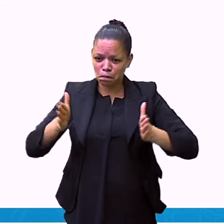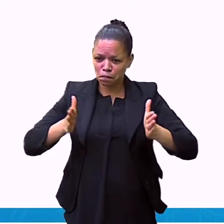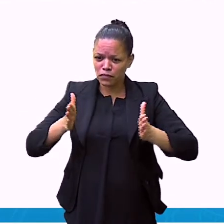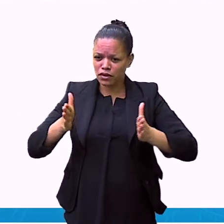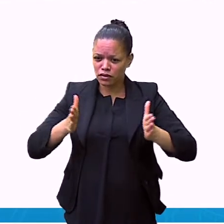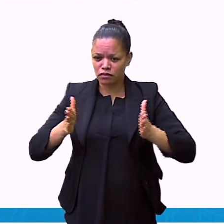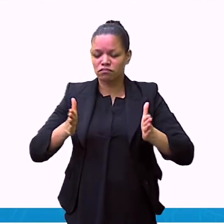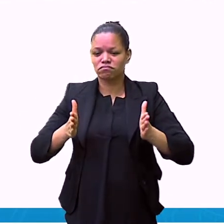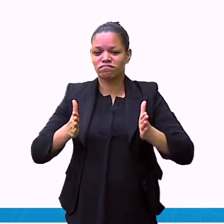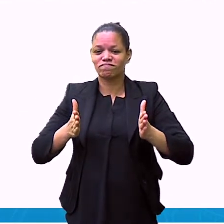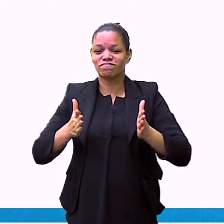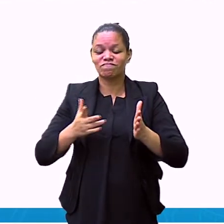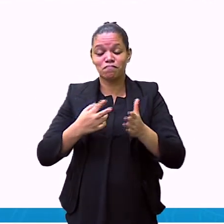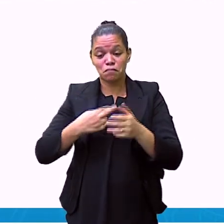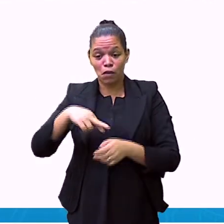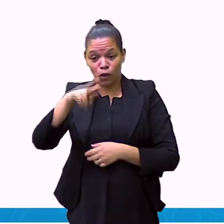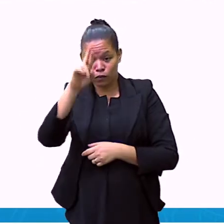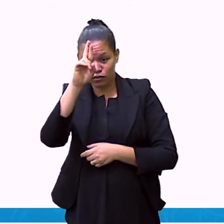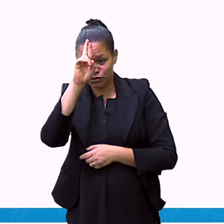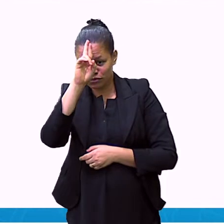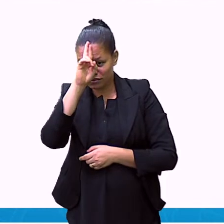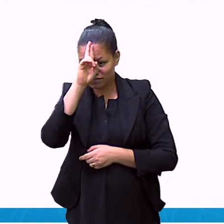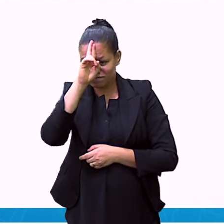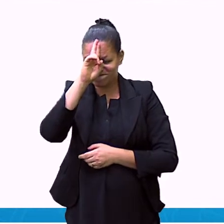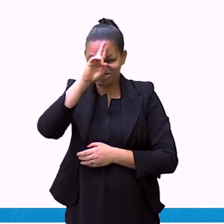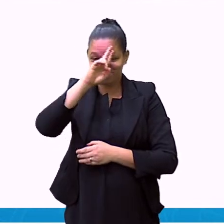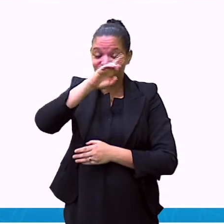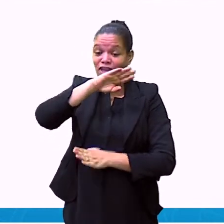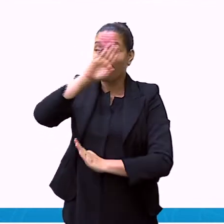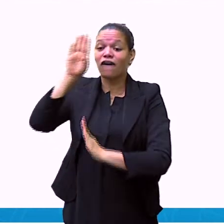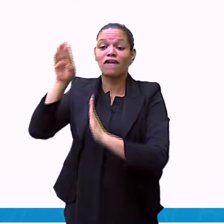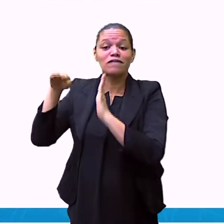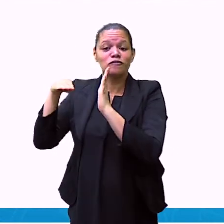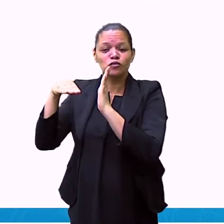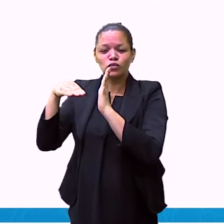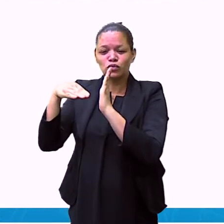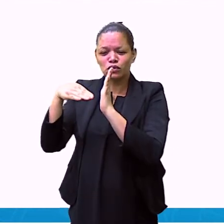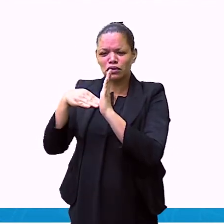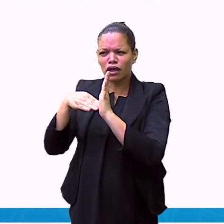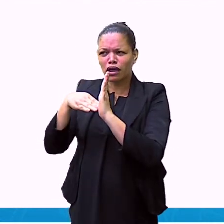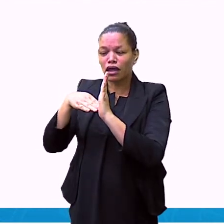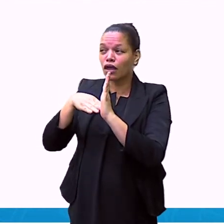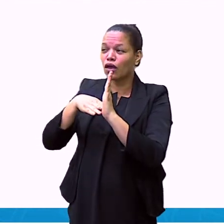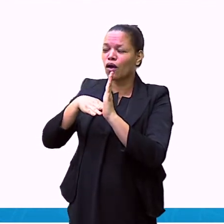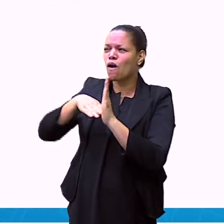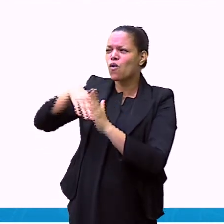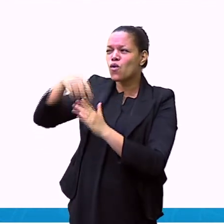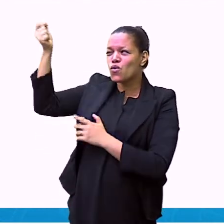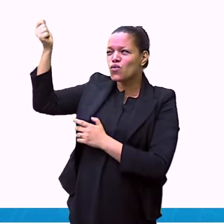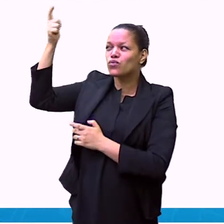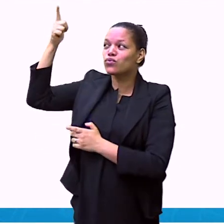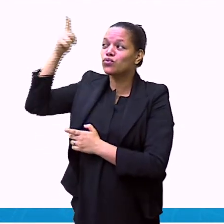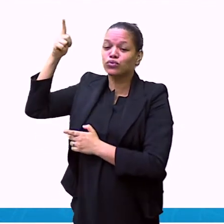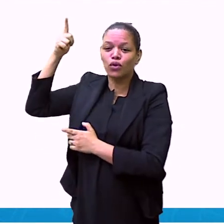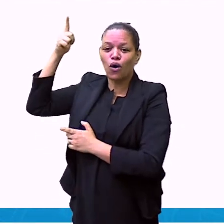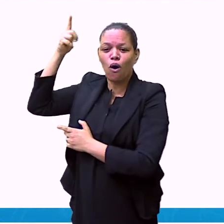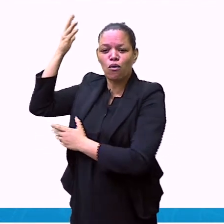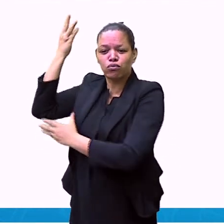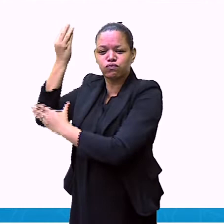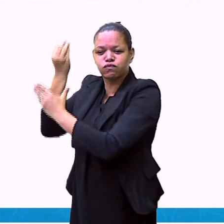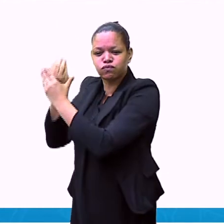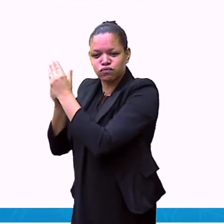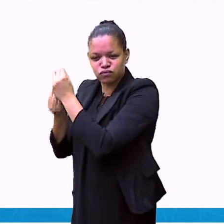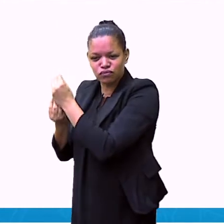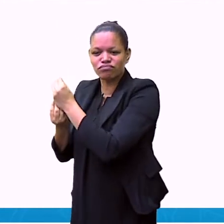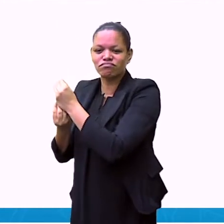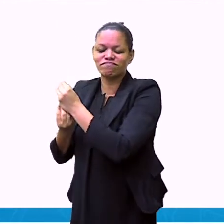entre o meio-dia e o momento em que o sol ele se põe no horizonte. Esse momento, ele é chamado, né, do